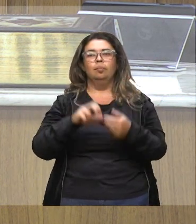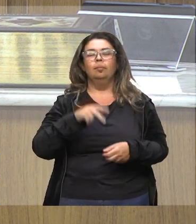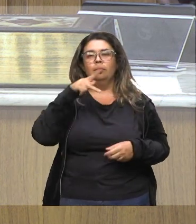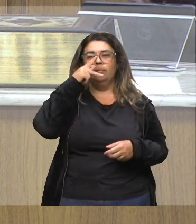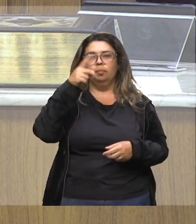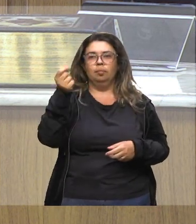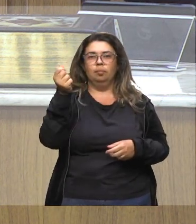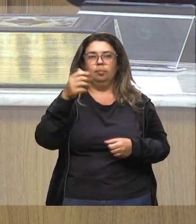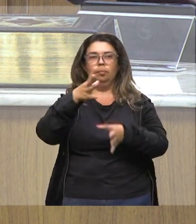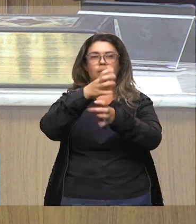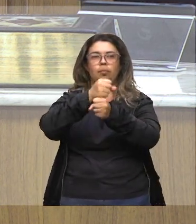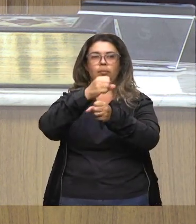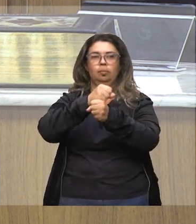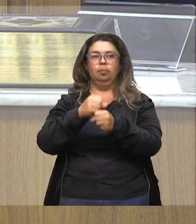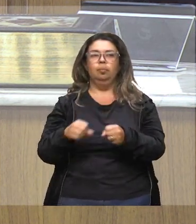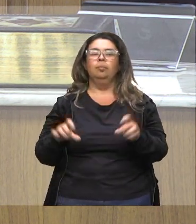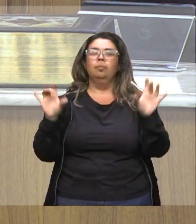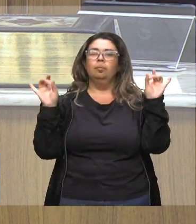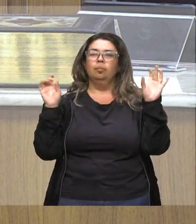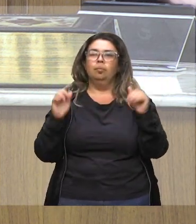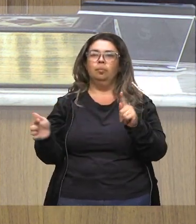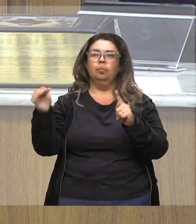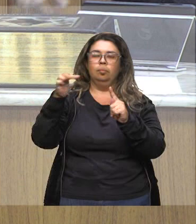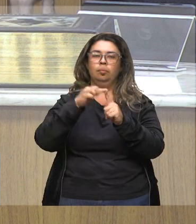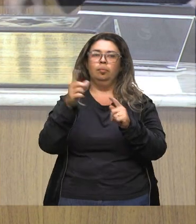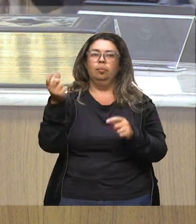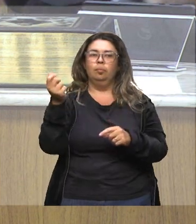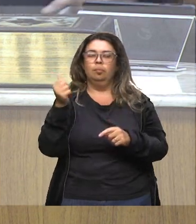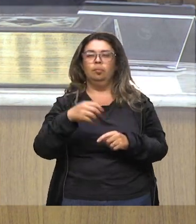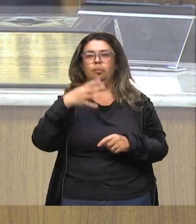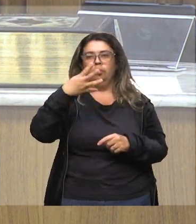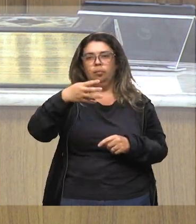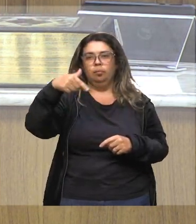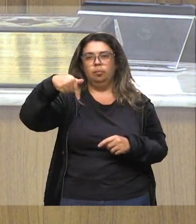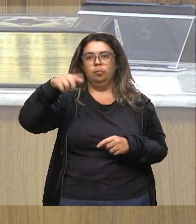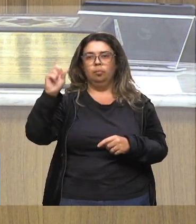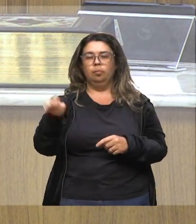dispõe sobre abertura de crédito adicional especial para os fins específicos no valor de